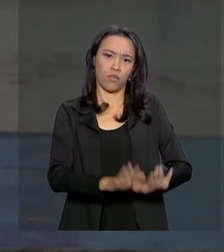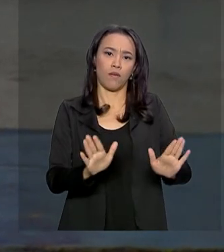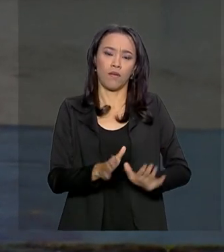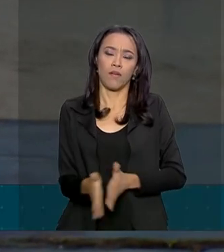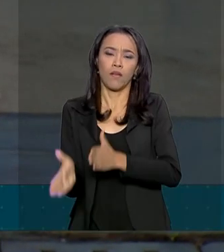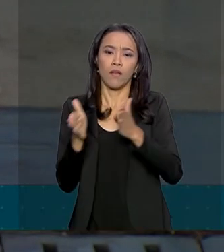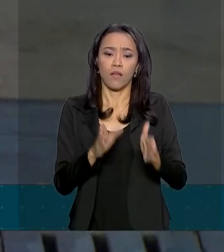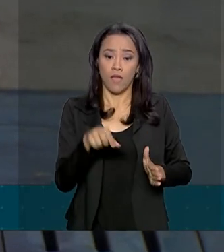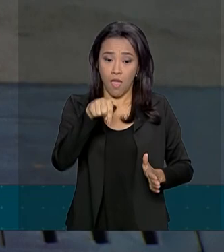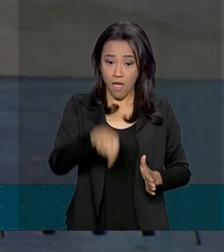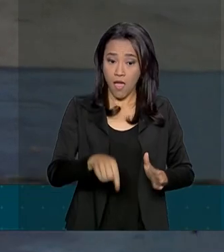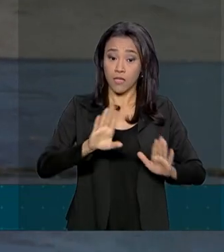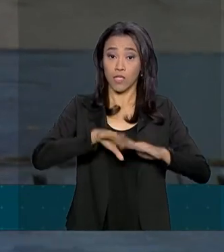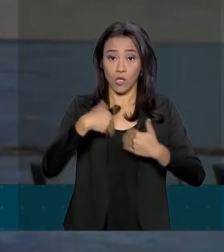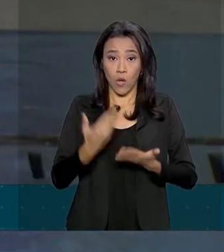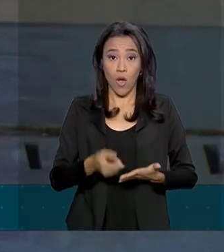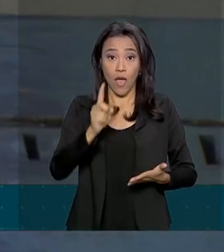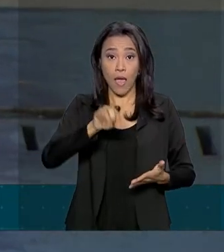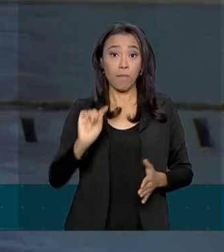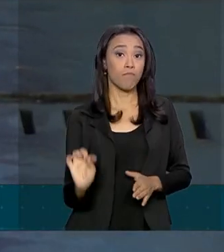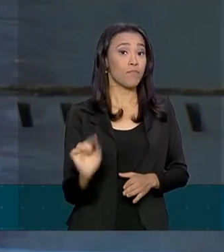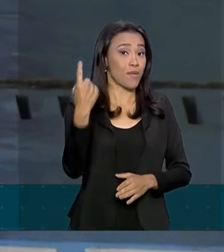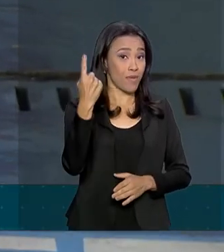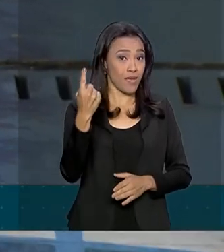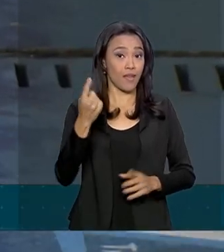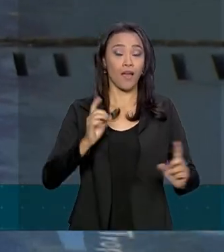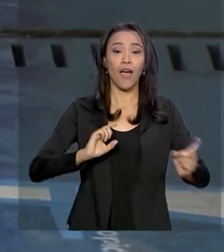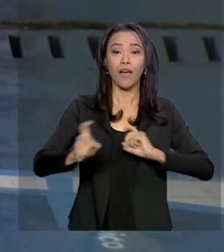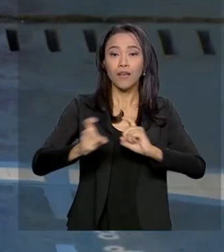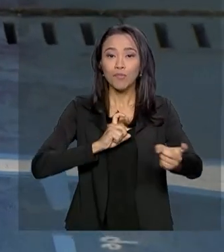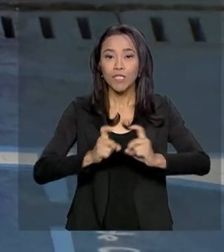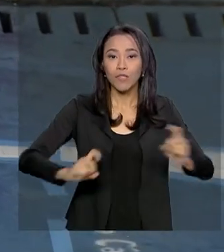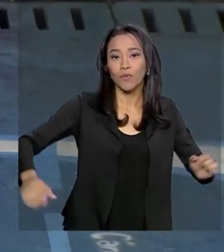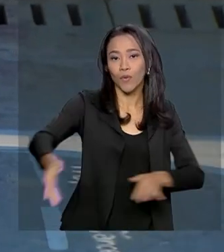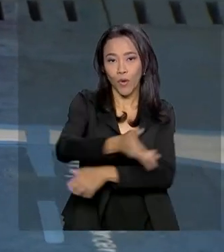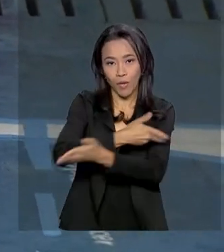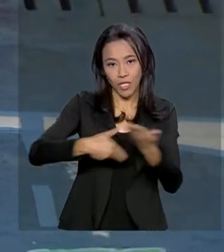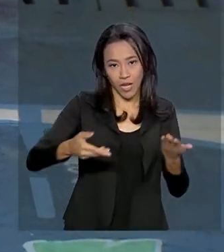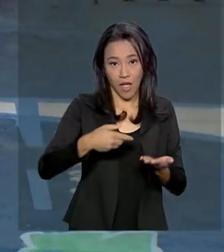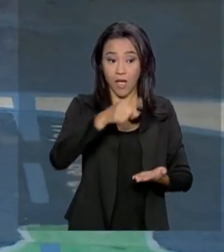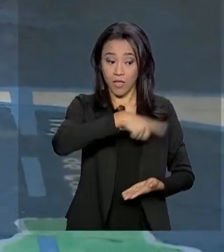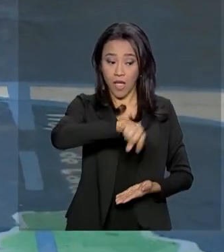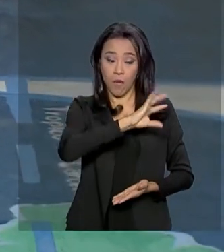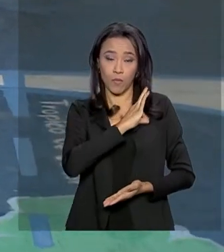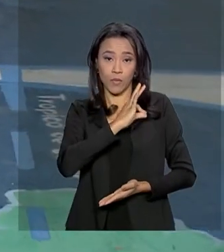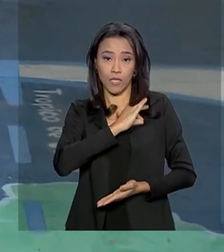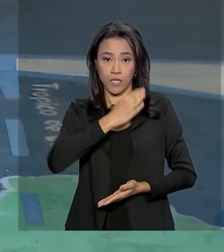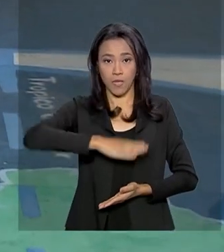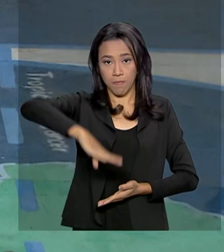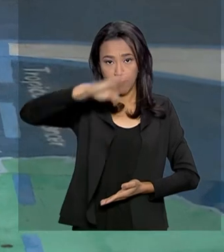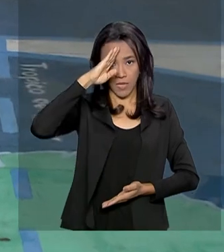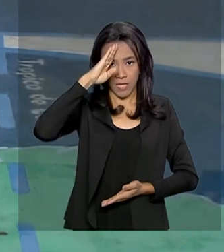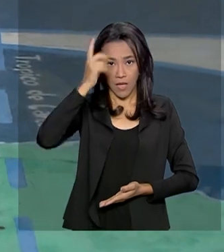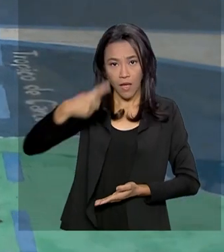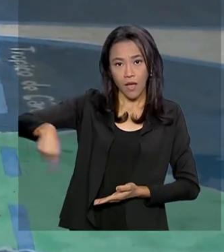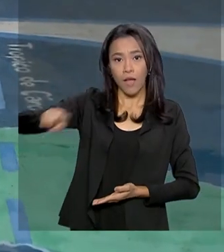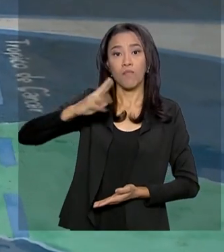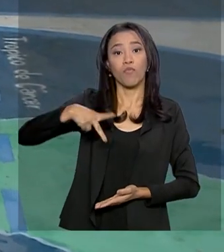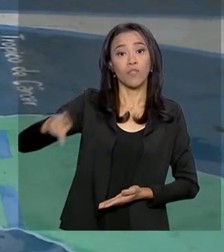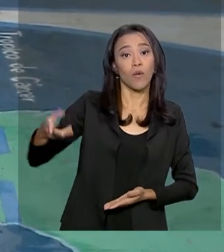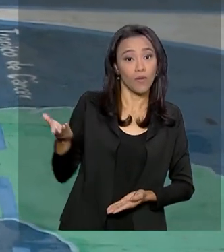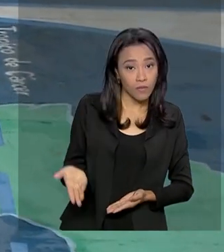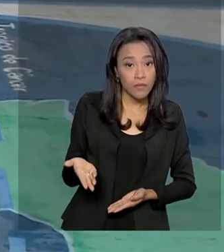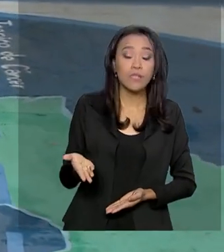Brasília é uma das pioneiras no projeto de gestão compartilhada entre os militares, a polícia militar, e os professores.